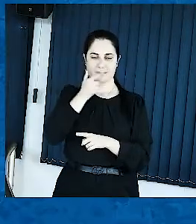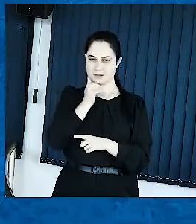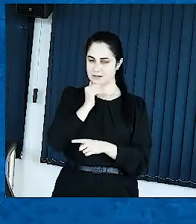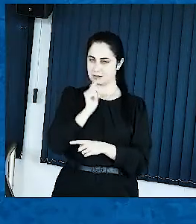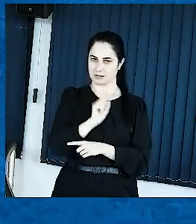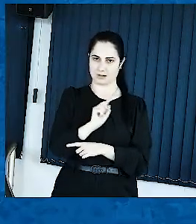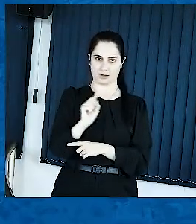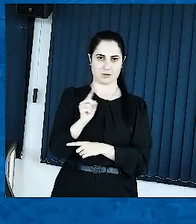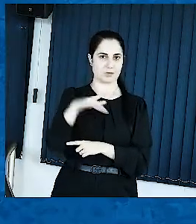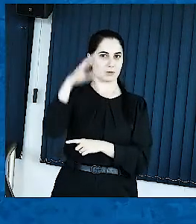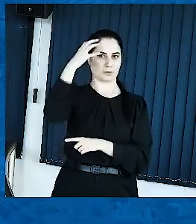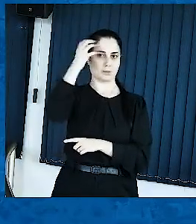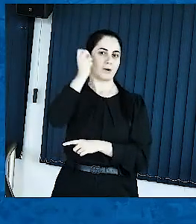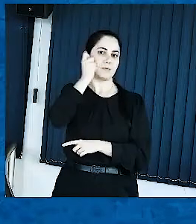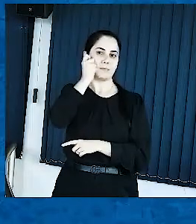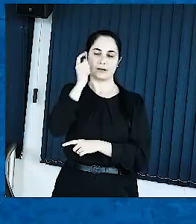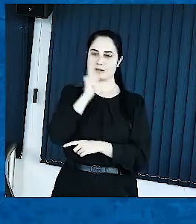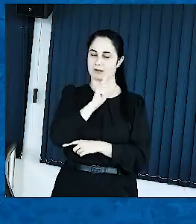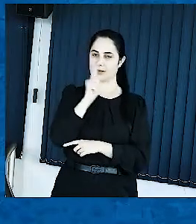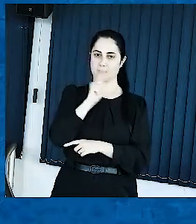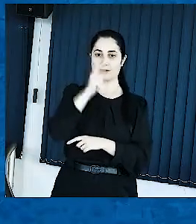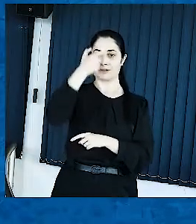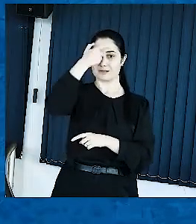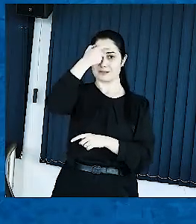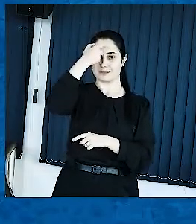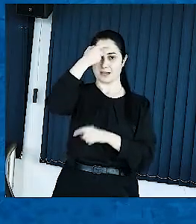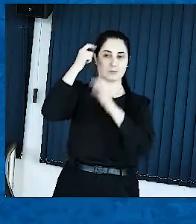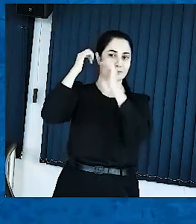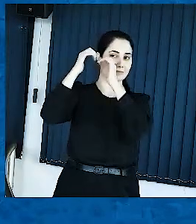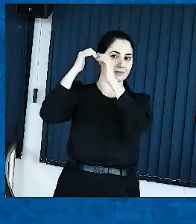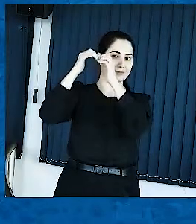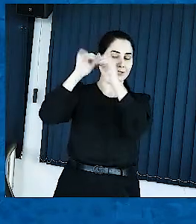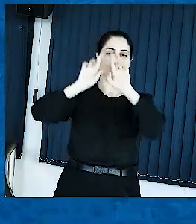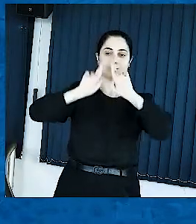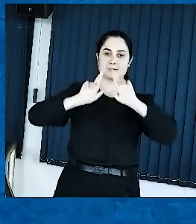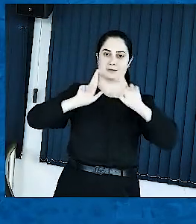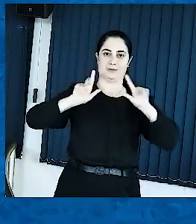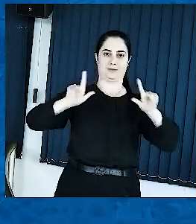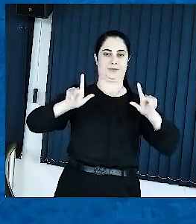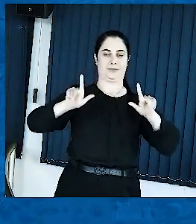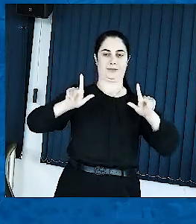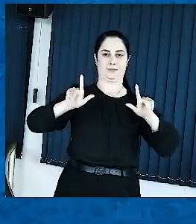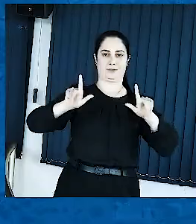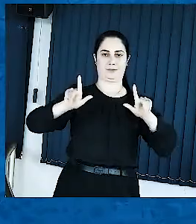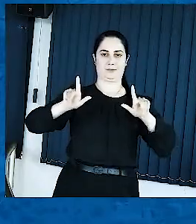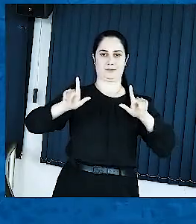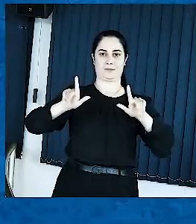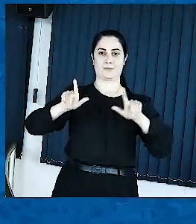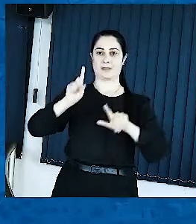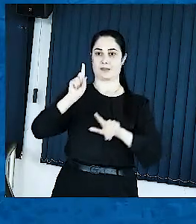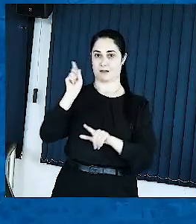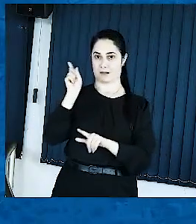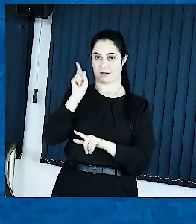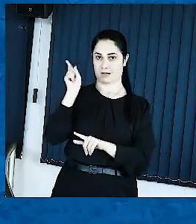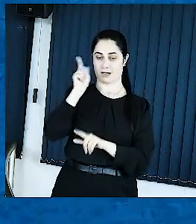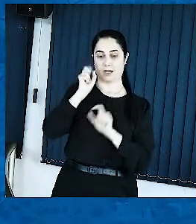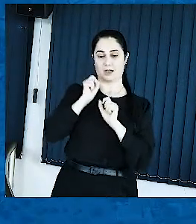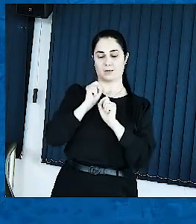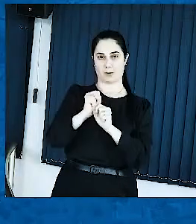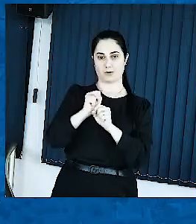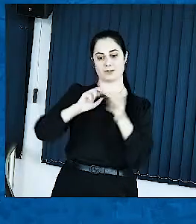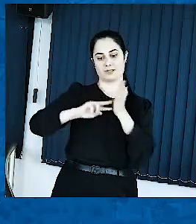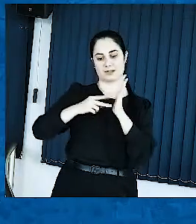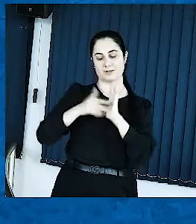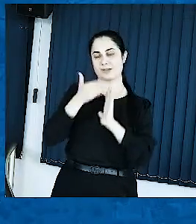é um cérebro que funciona diferente e que responde a pequenos estímulos de forma diferente. E que isso aqui pode ser